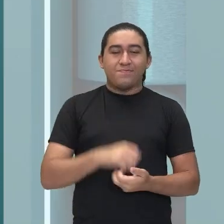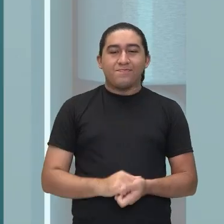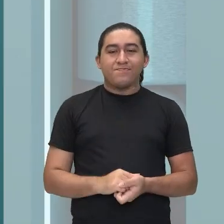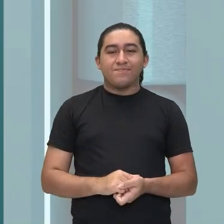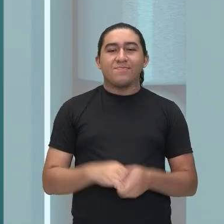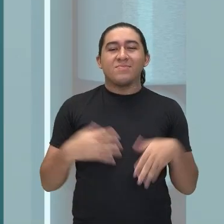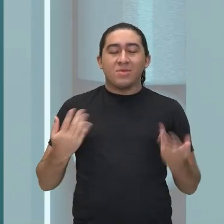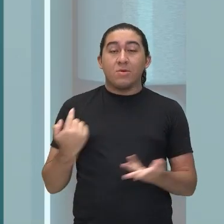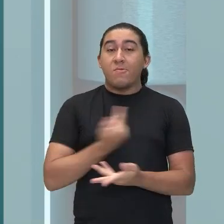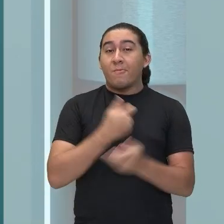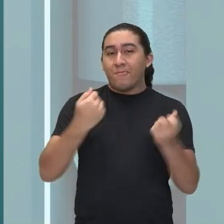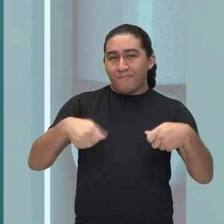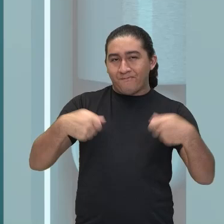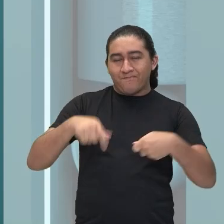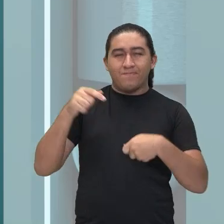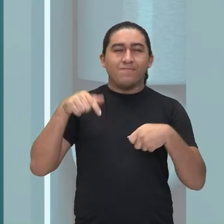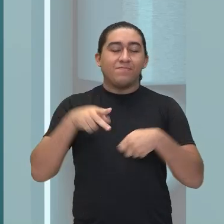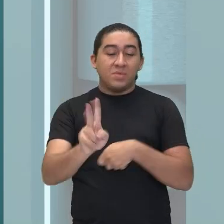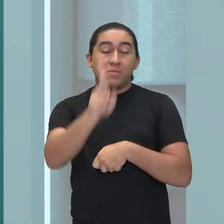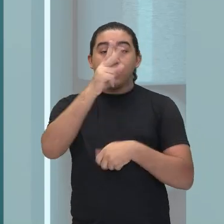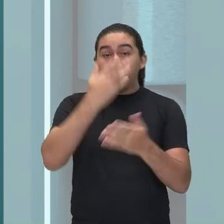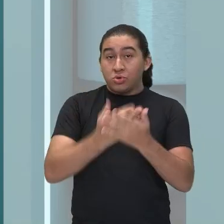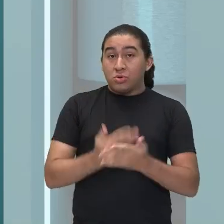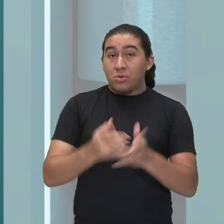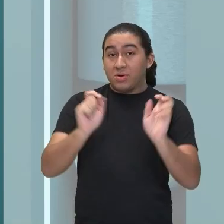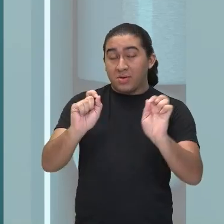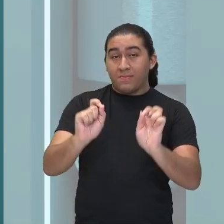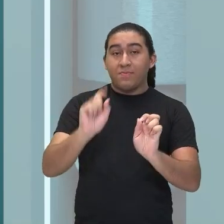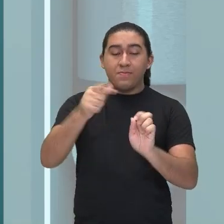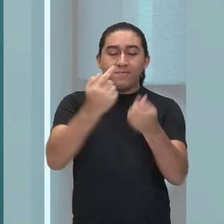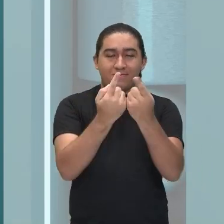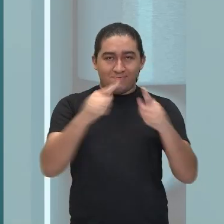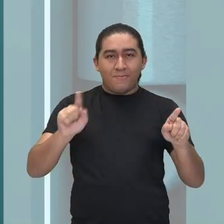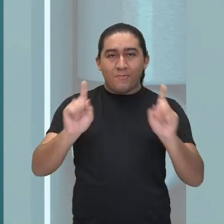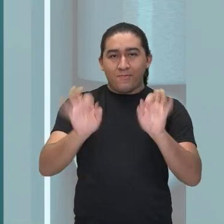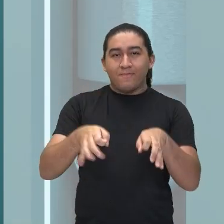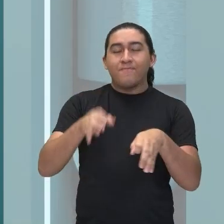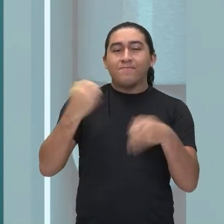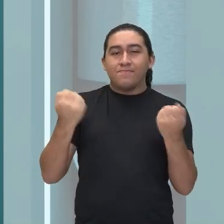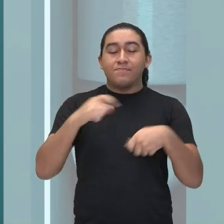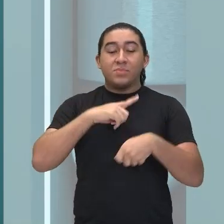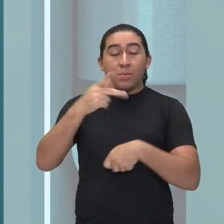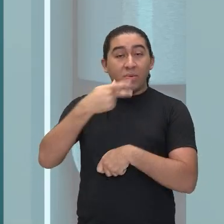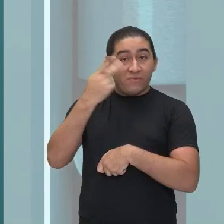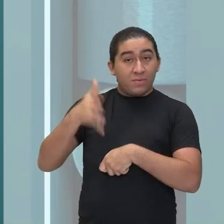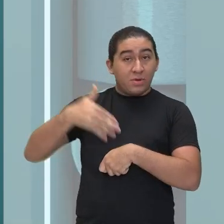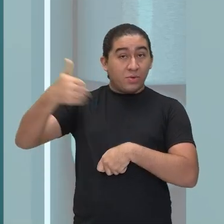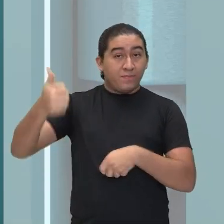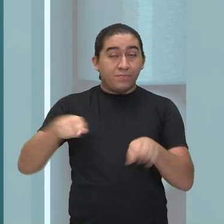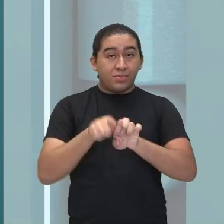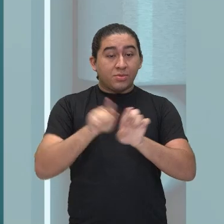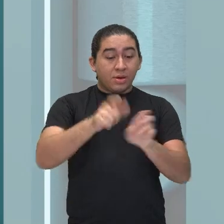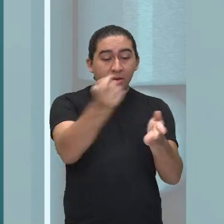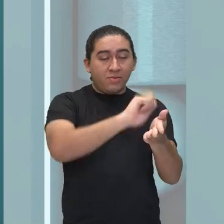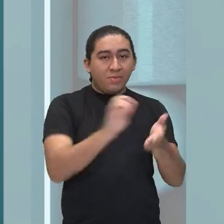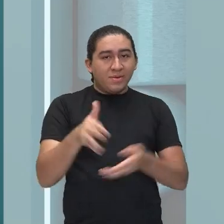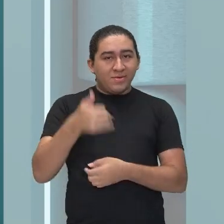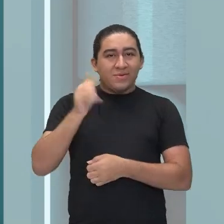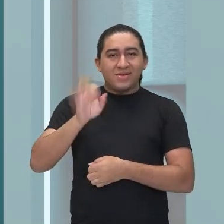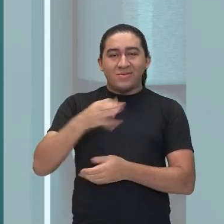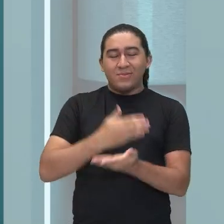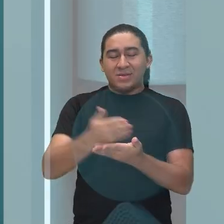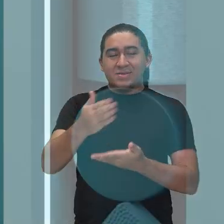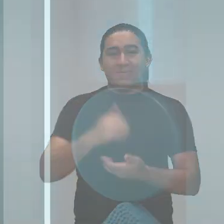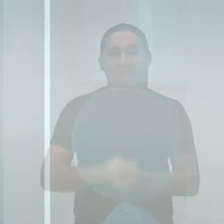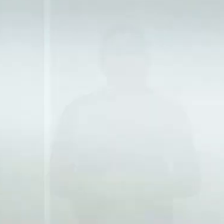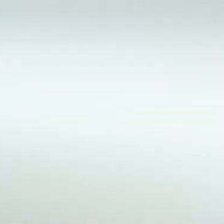nós precisamos sempre estar estudando a gramática para falarmos melhor, para escrevermos melhor. Vamos para a